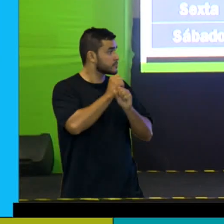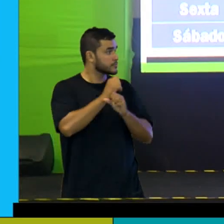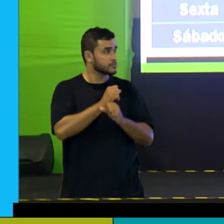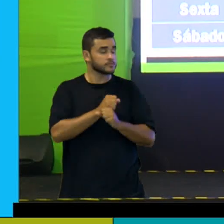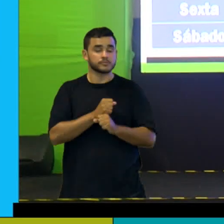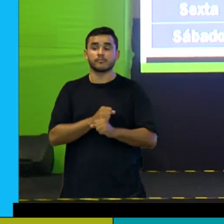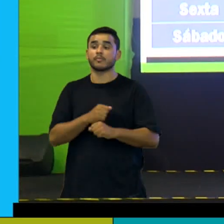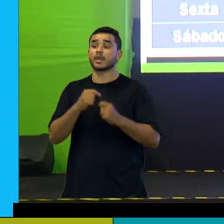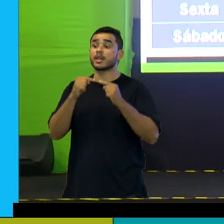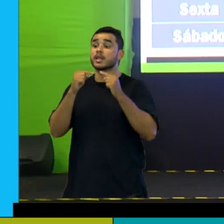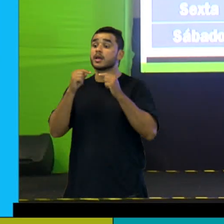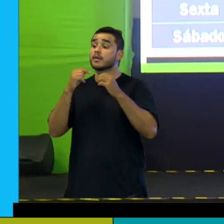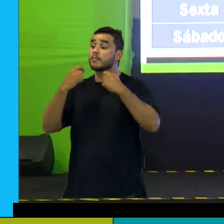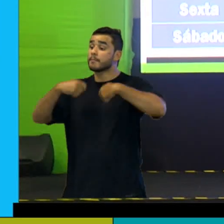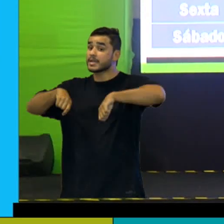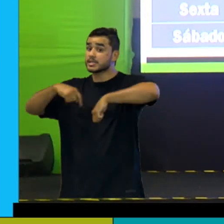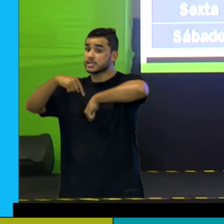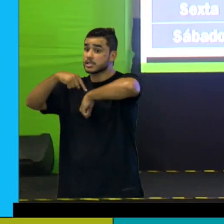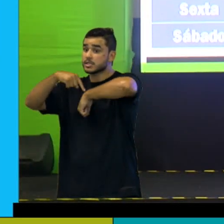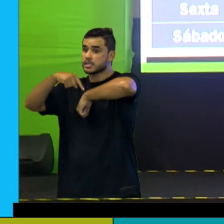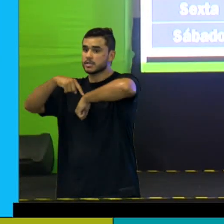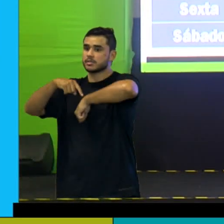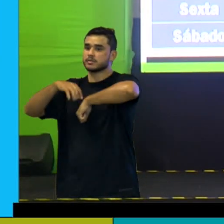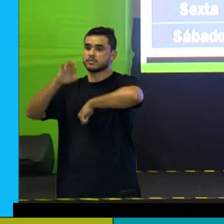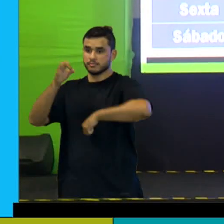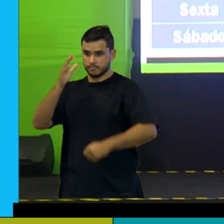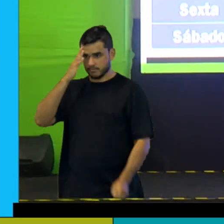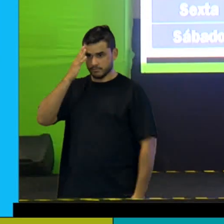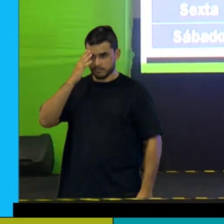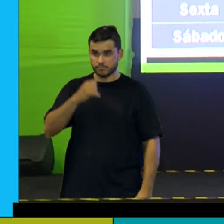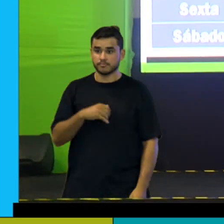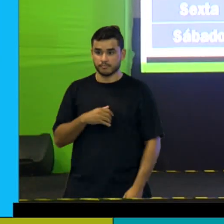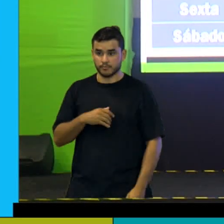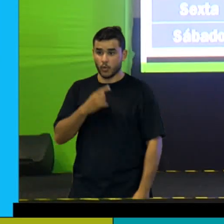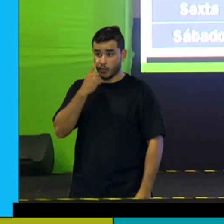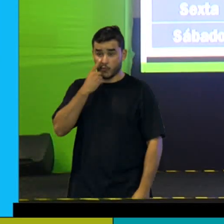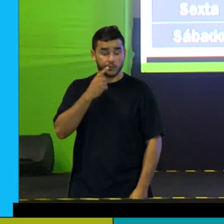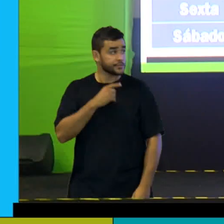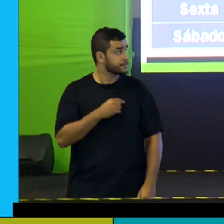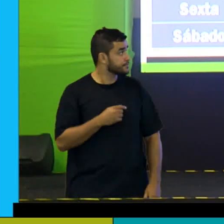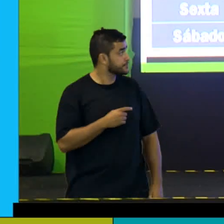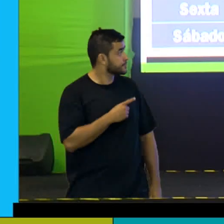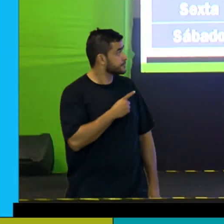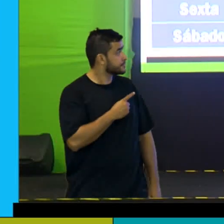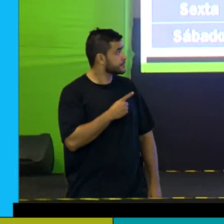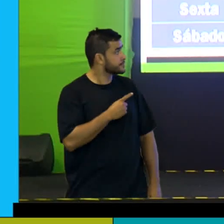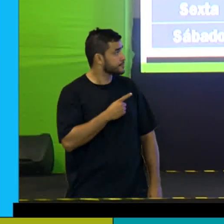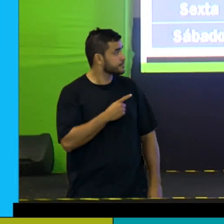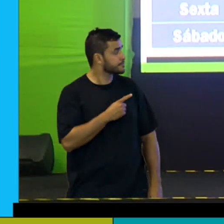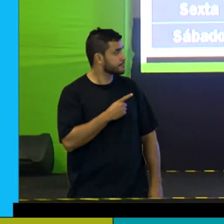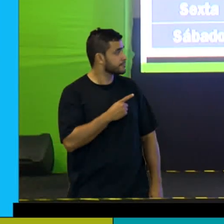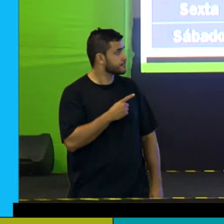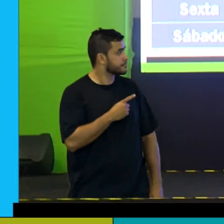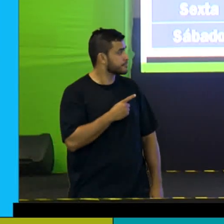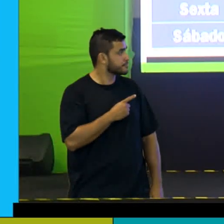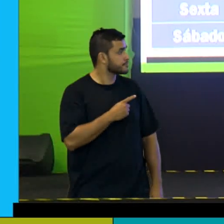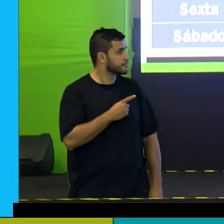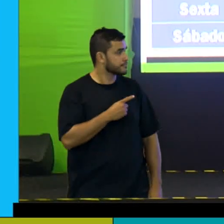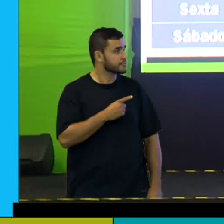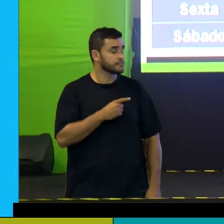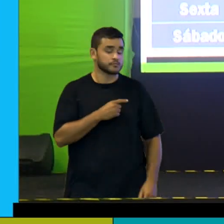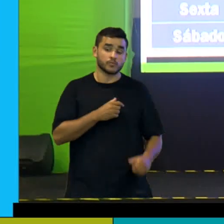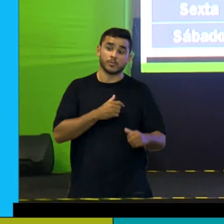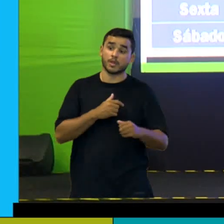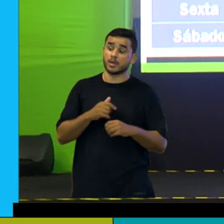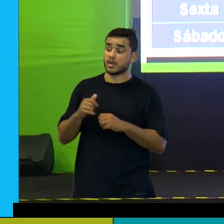tempo da bicicleta menor do que o tempo do... Então, foi aí, ó, nesses três aí, ó, o tempo da bicicleta foi... O do ônibus foi maior que o da bicicleta,